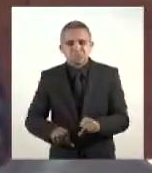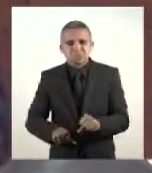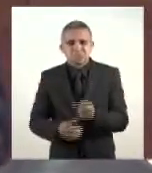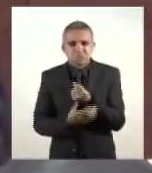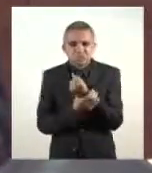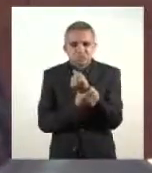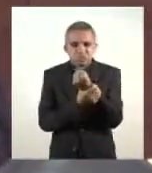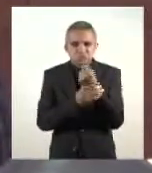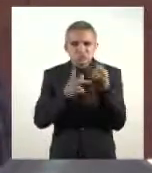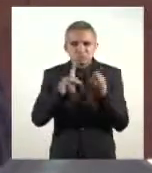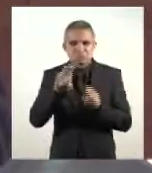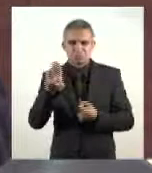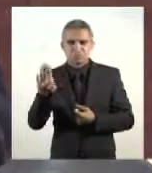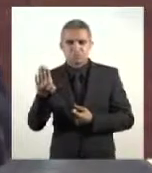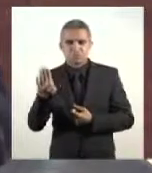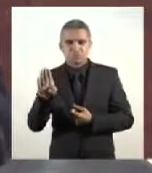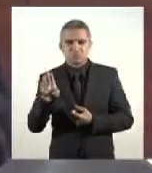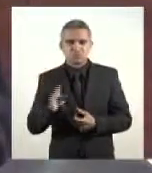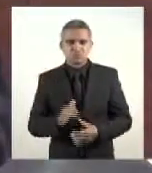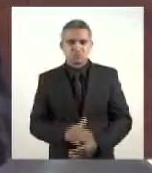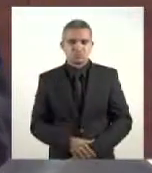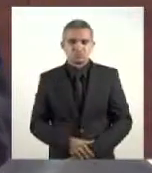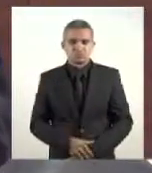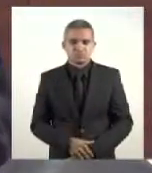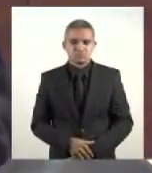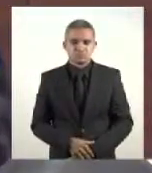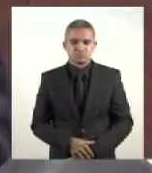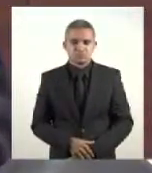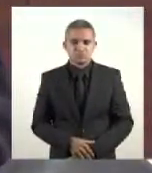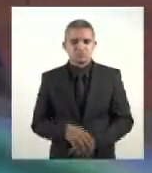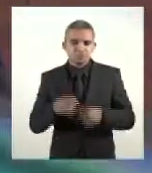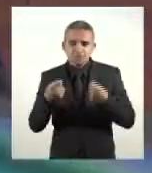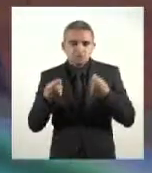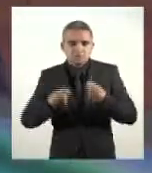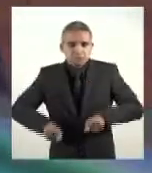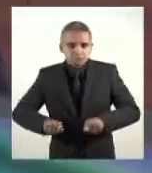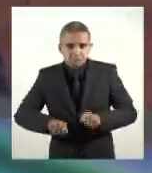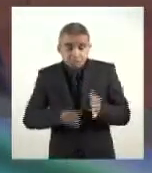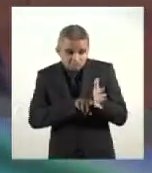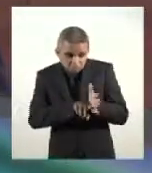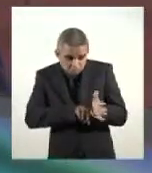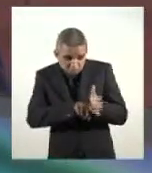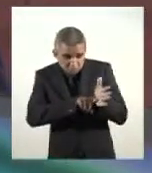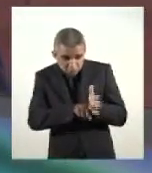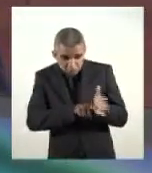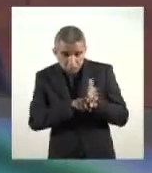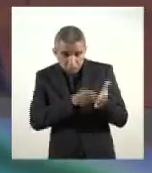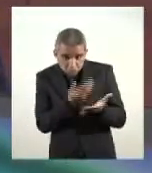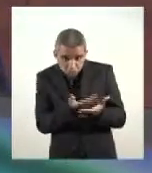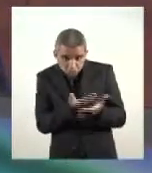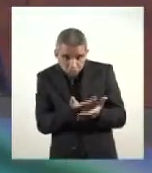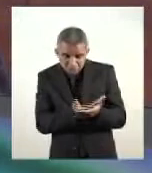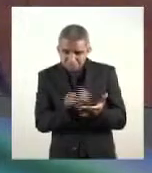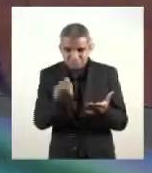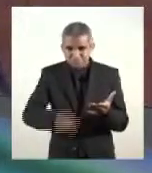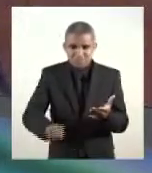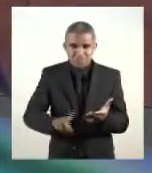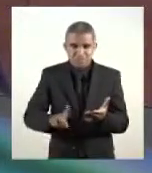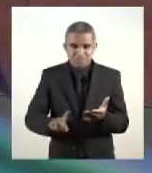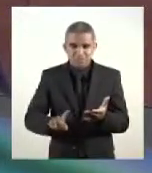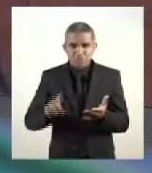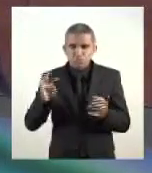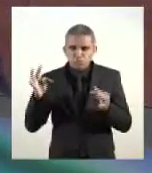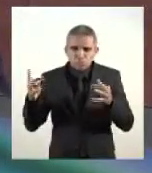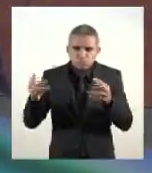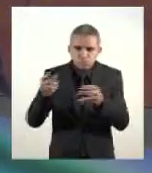segurança pública, que qualquer um, não precisa ser cientista ou estudioso, para saber que não